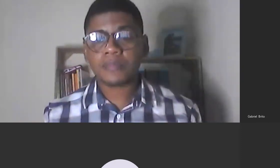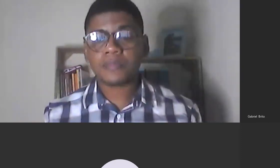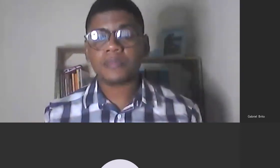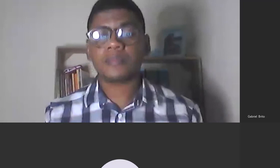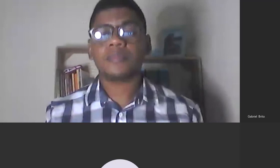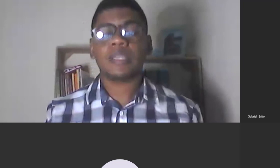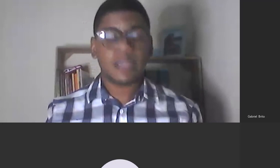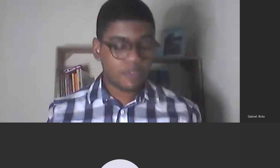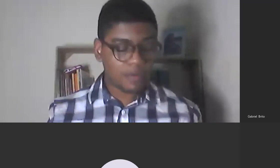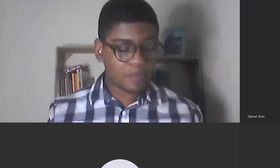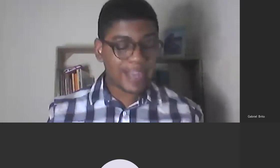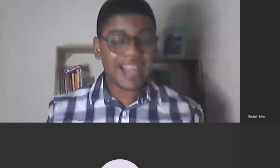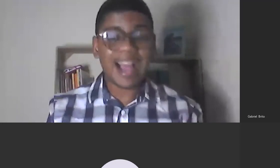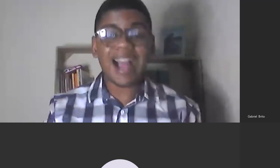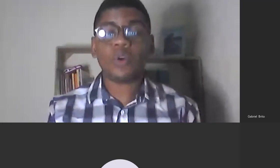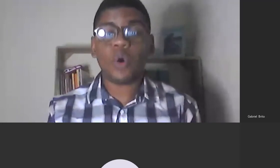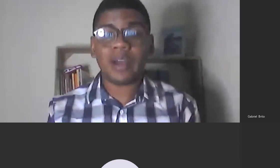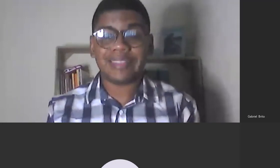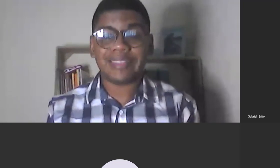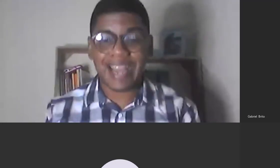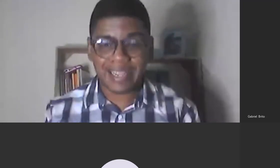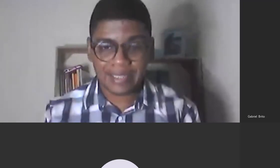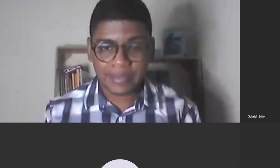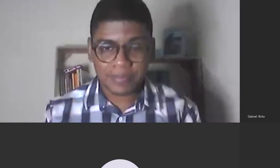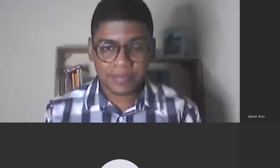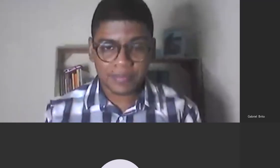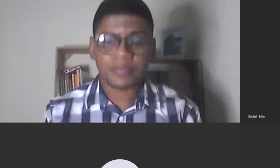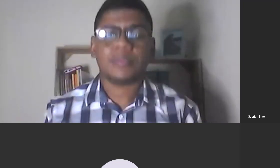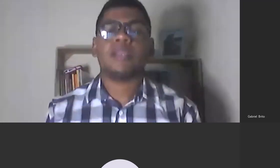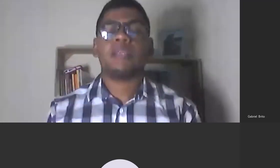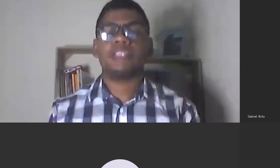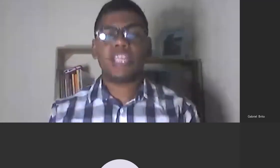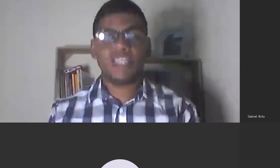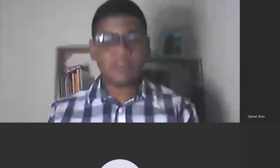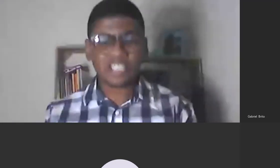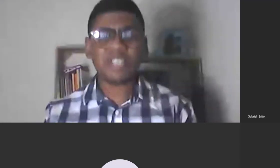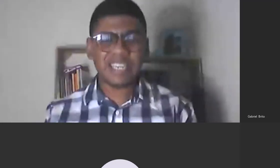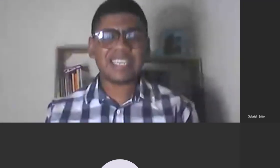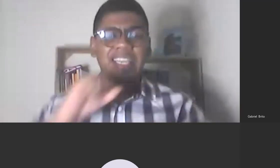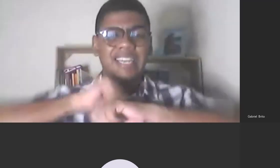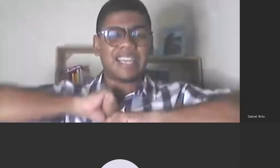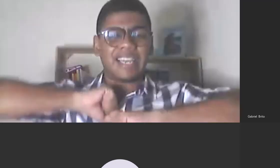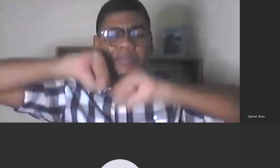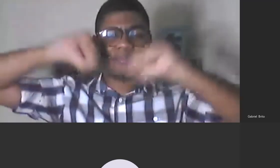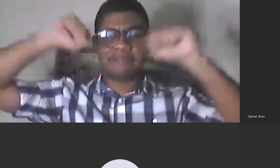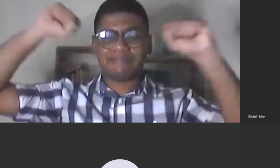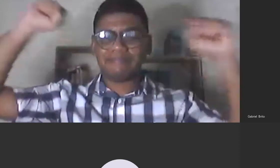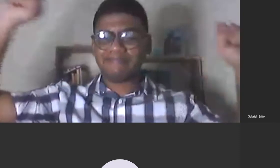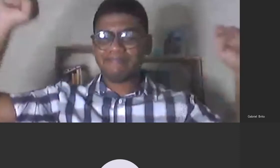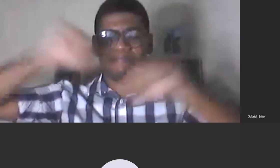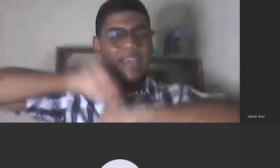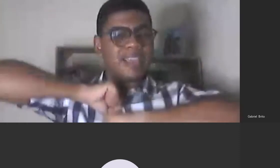acompanhar. Vamos para acordar. Geralmente a gente utiliza aquele, né?